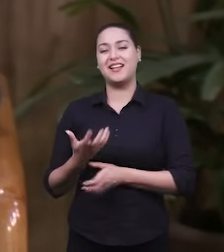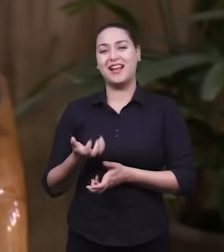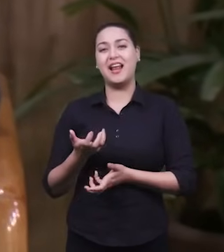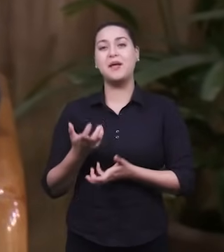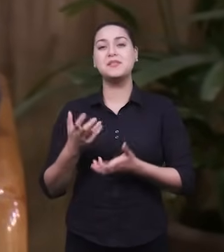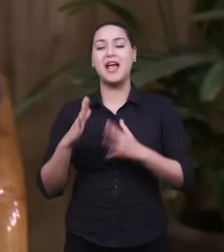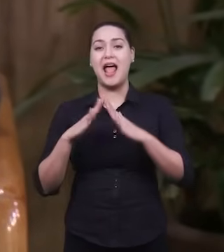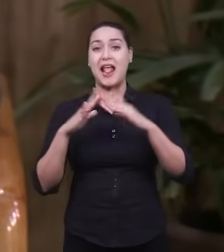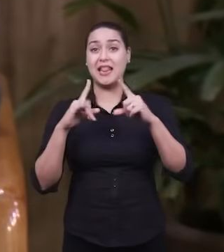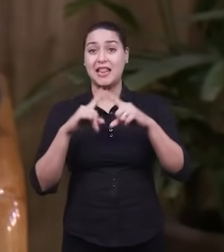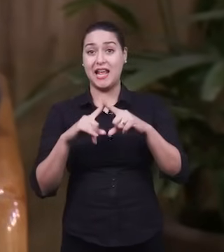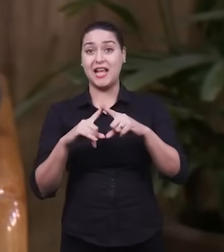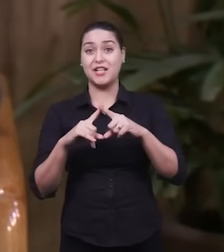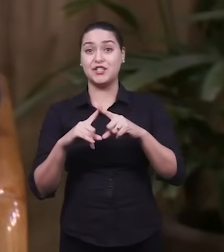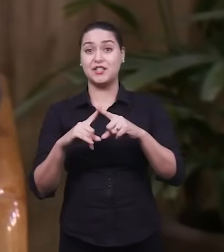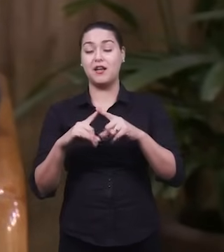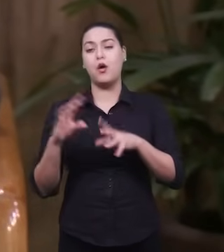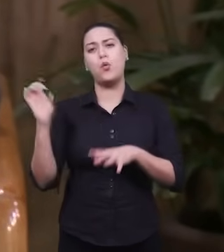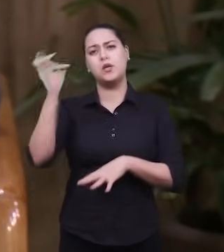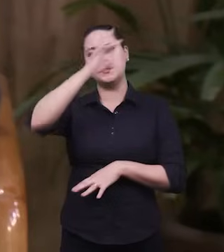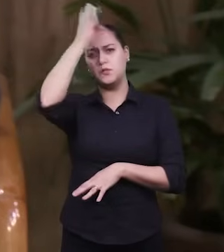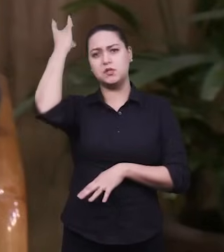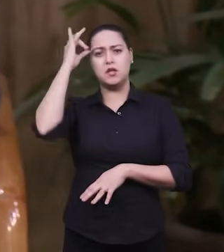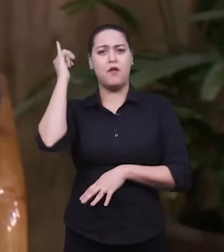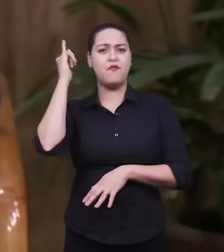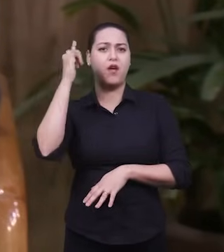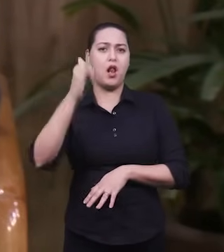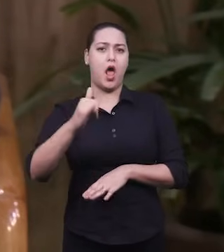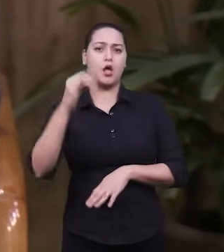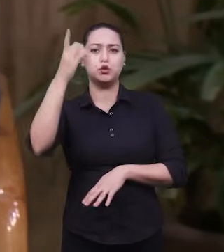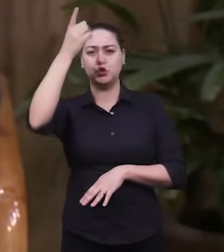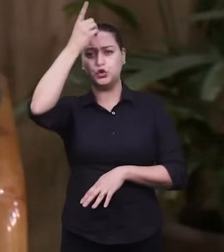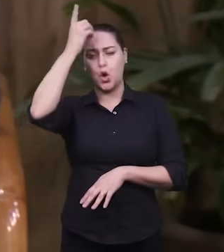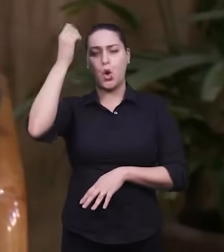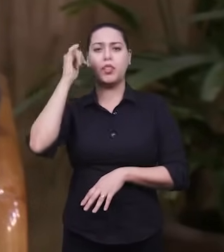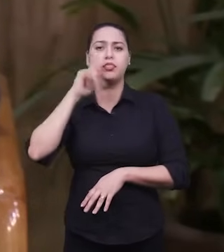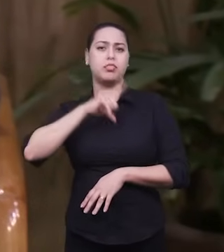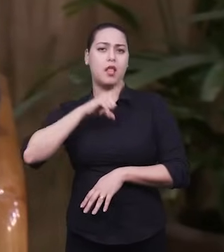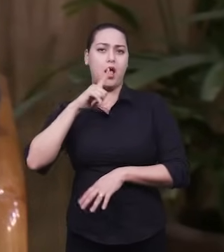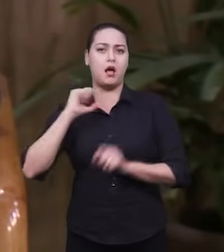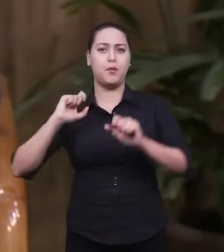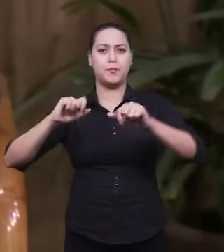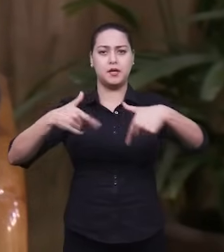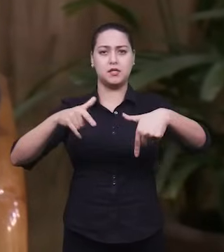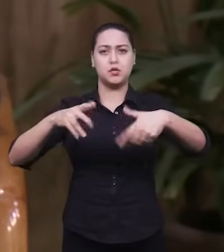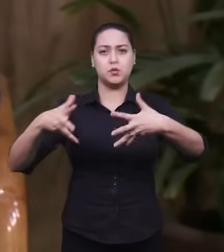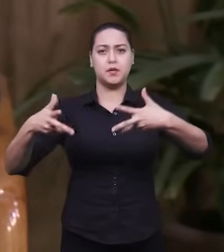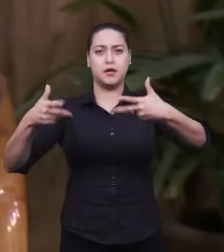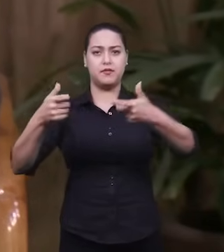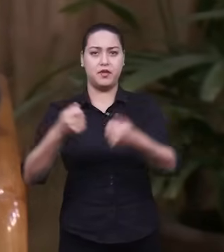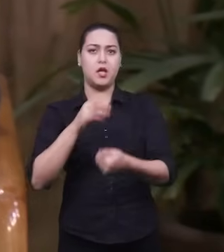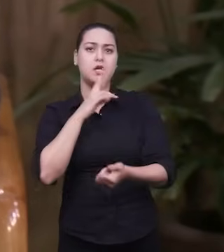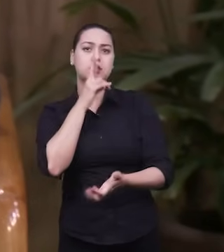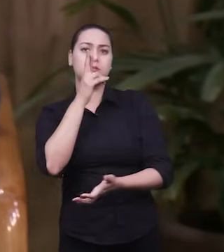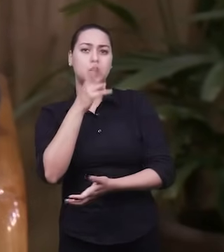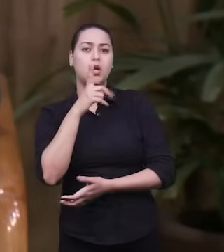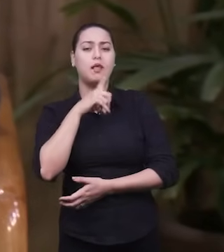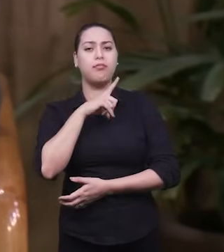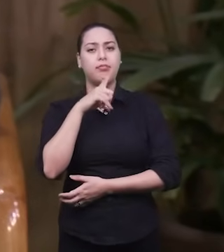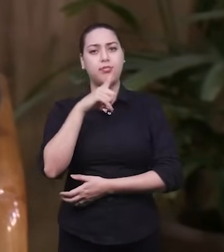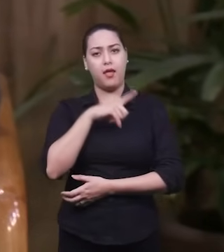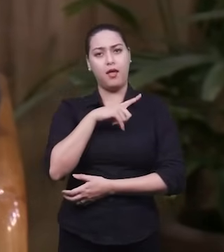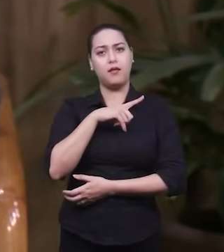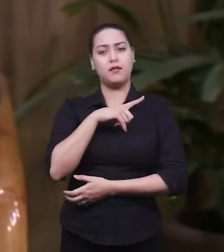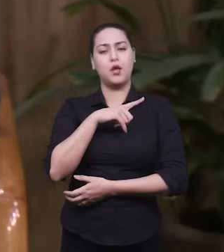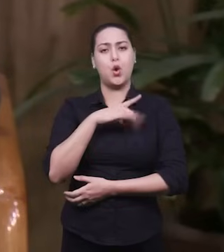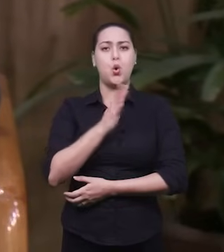igreja fiel. Você foi num lugar, o Espírito Santo de Deus está falando, tem dons espirituais, tem operação de maravilhas, tem resposta.